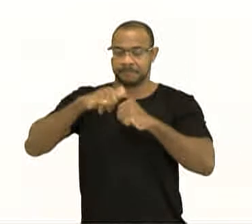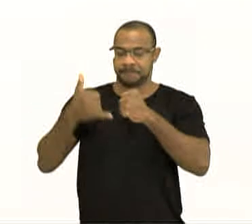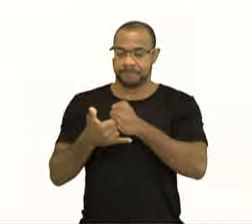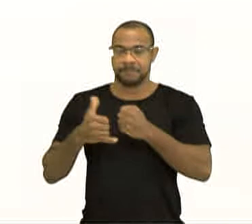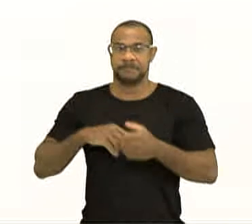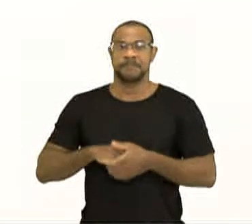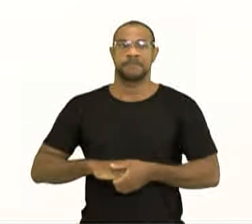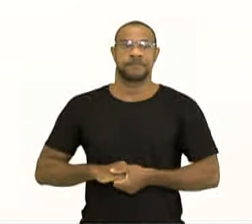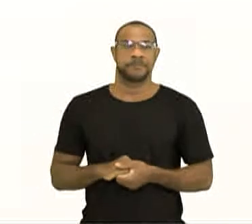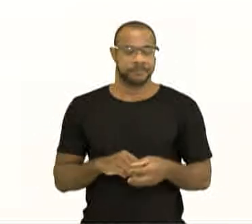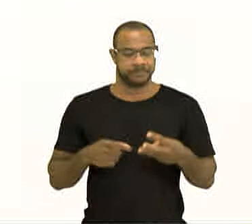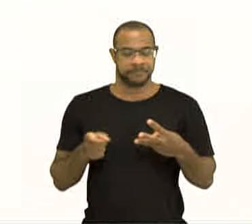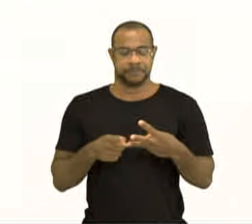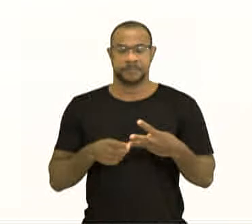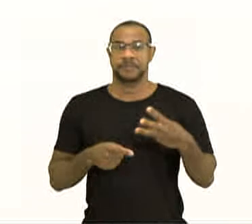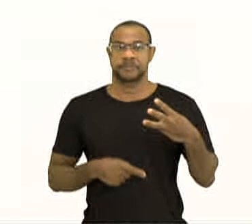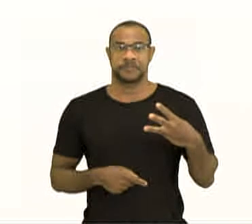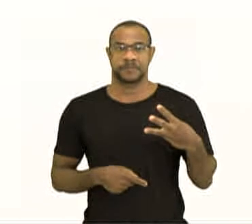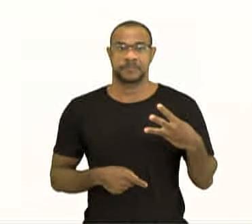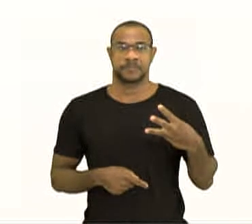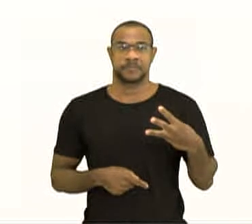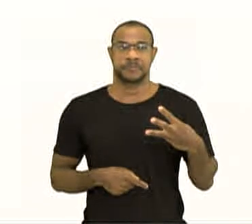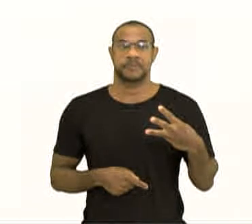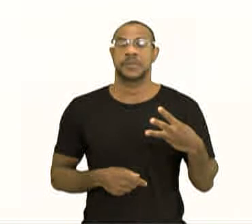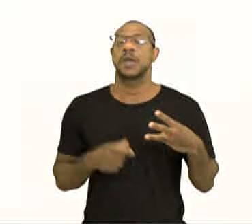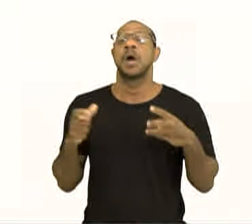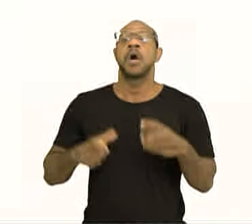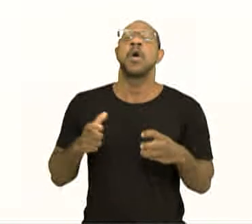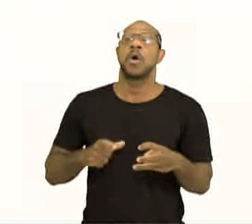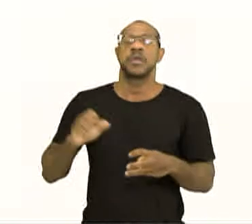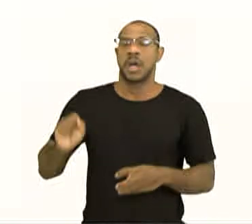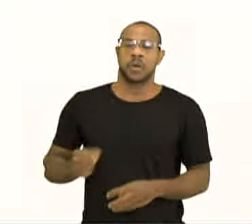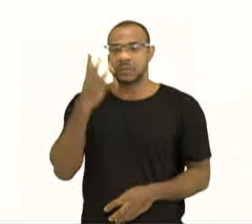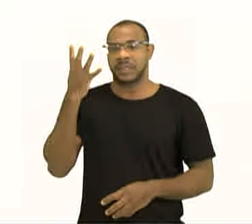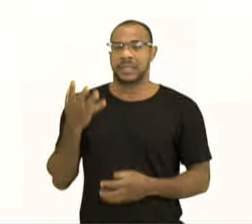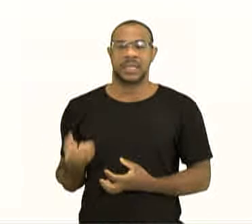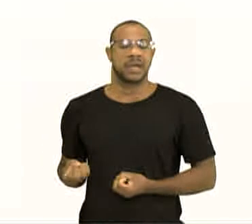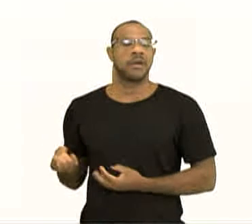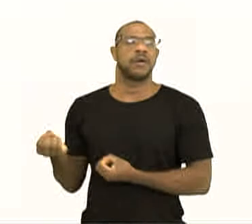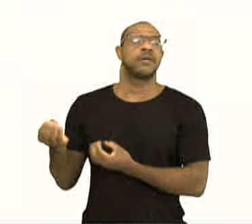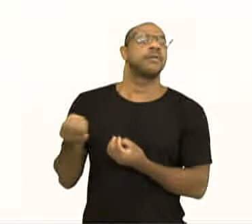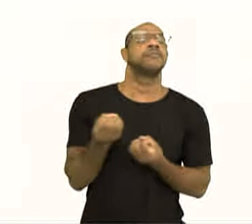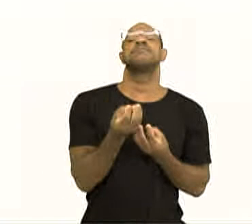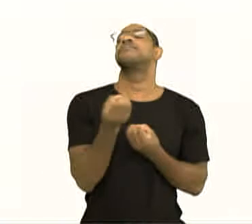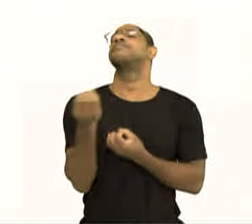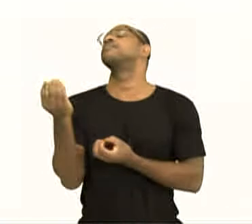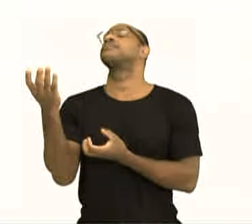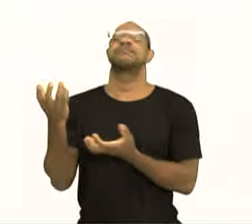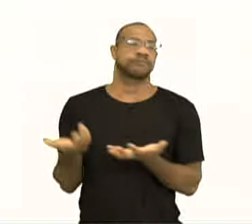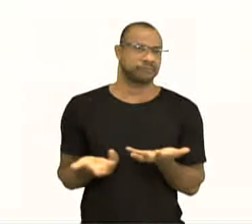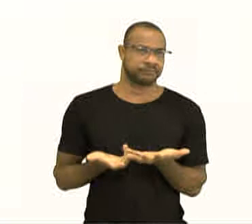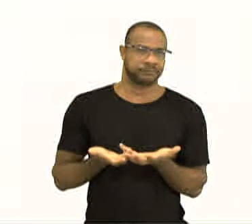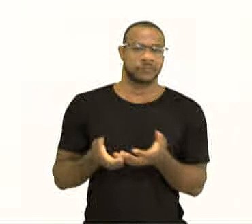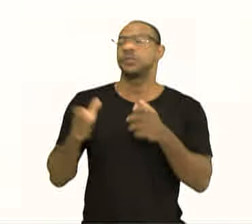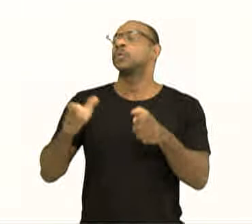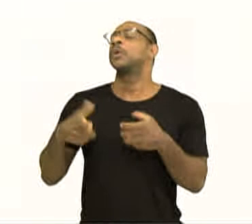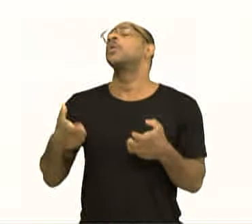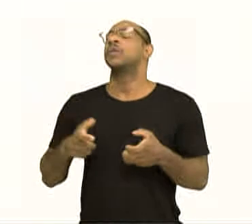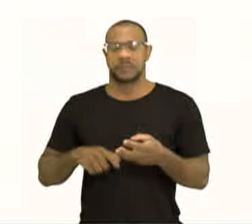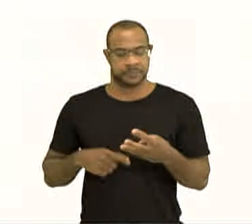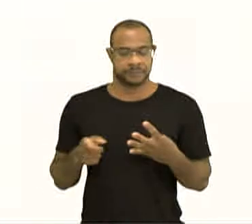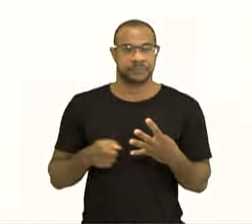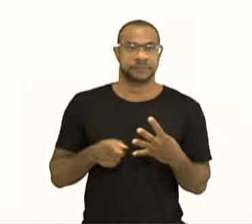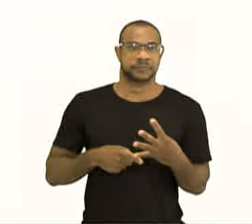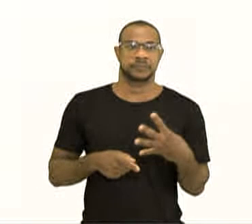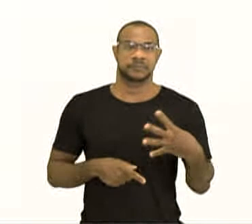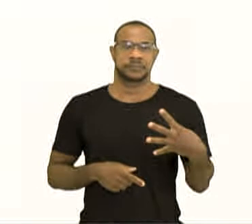Anna's journey take place? Onde que acontece a viagem, a jornada da Anna? E number 4. Who does